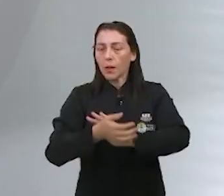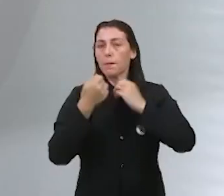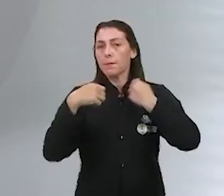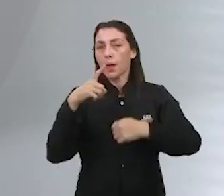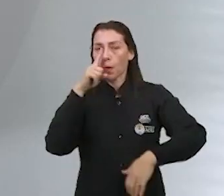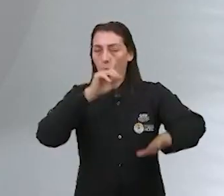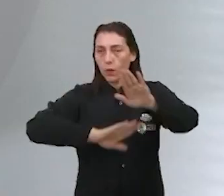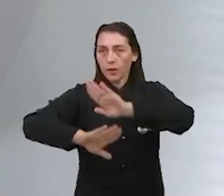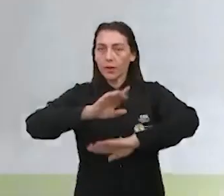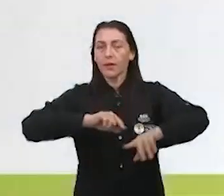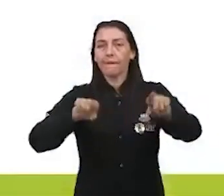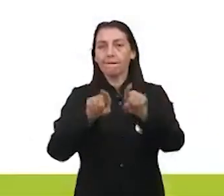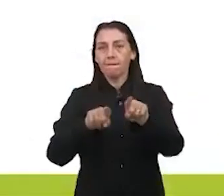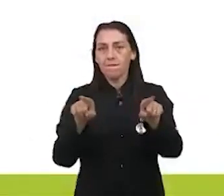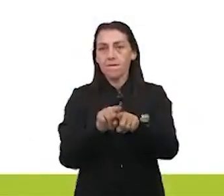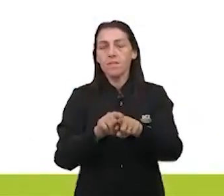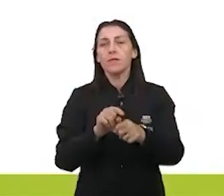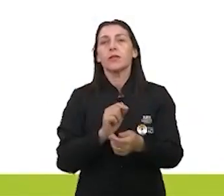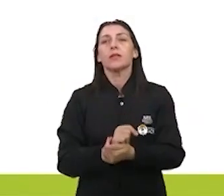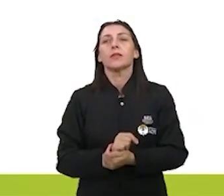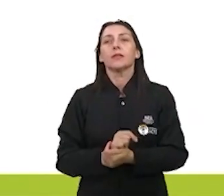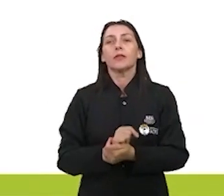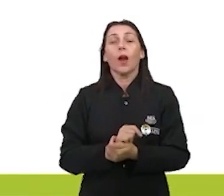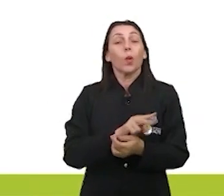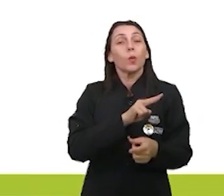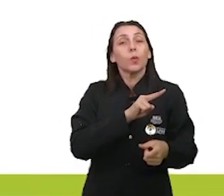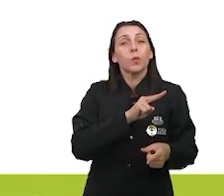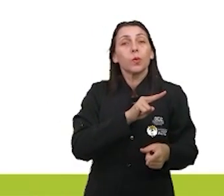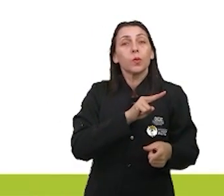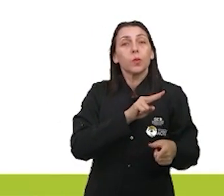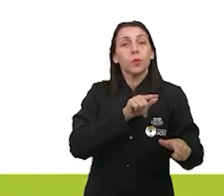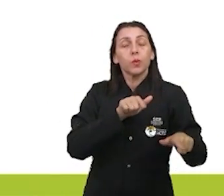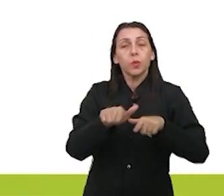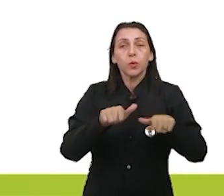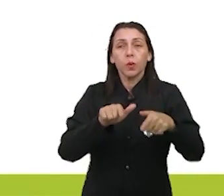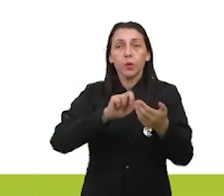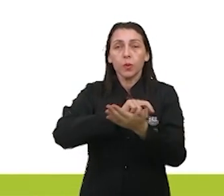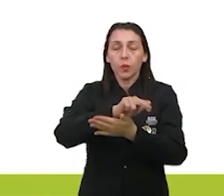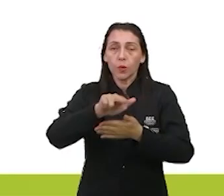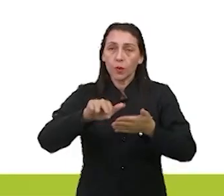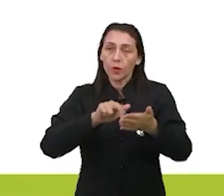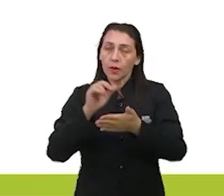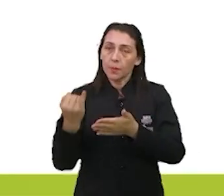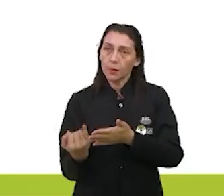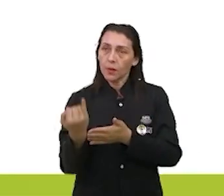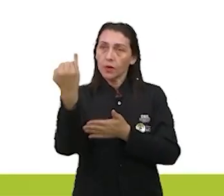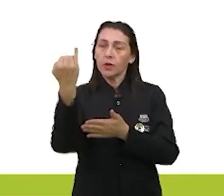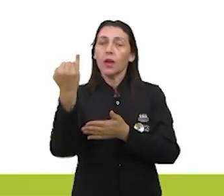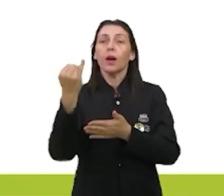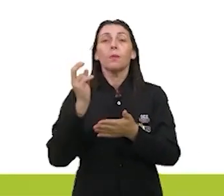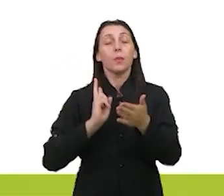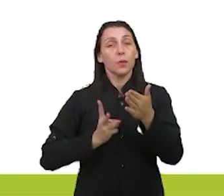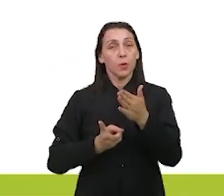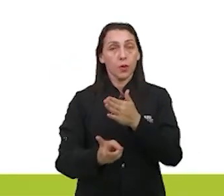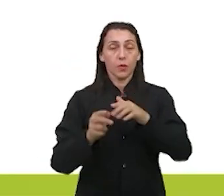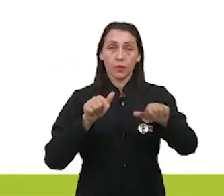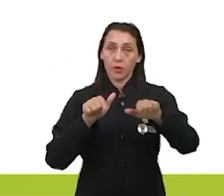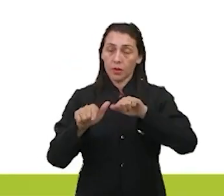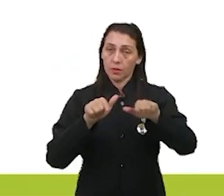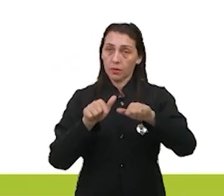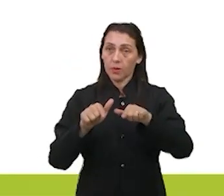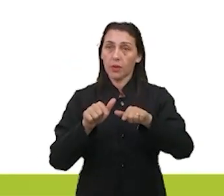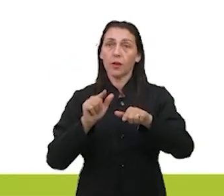cuidado com isso também. E serviços ecossistêmicos. A biodiversidade é essencial para a manutenção de serviços vitais,